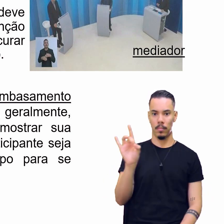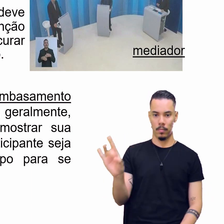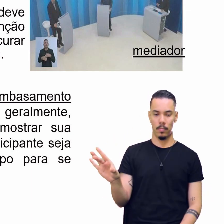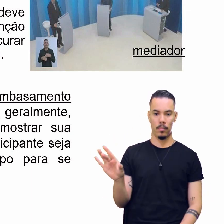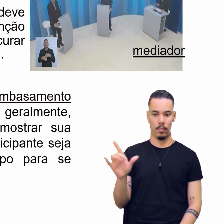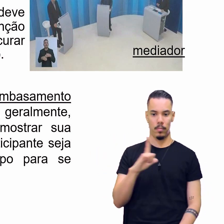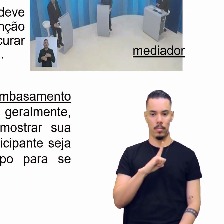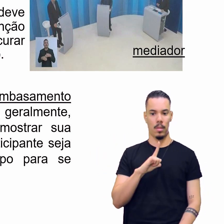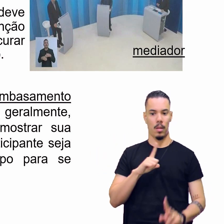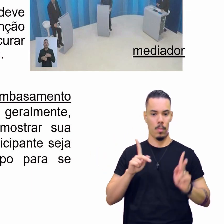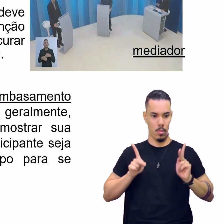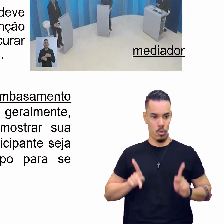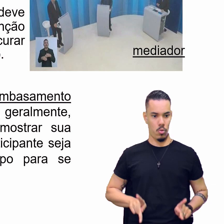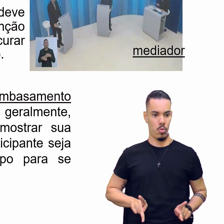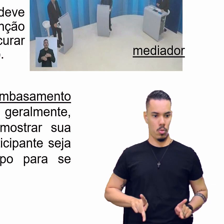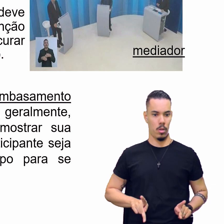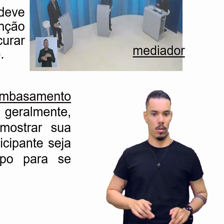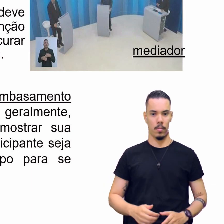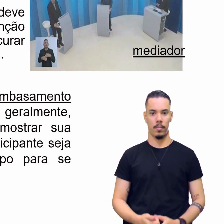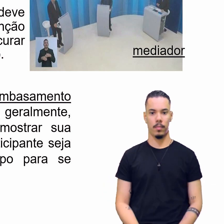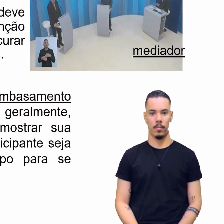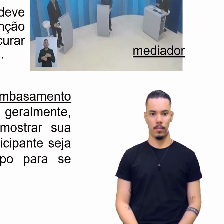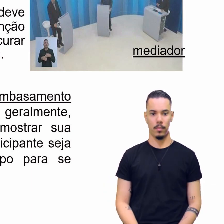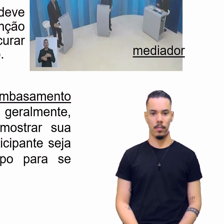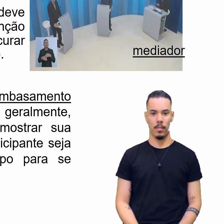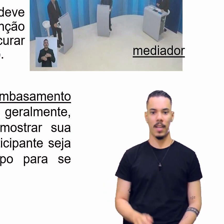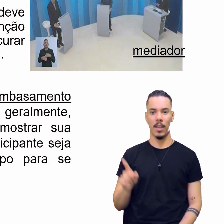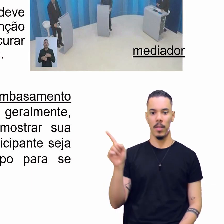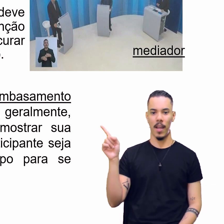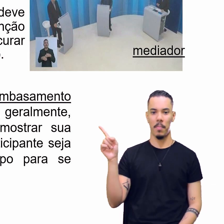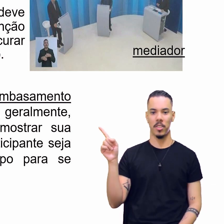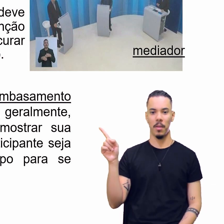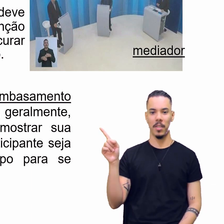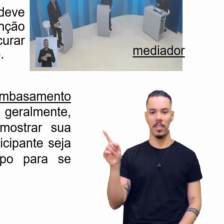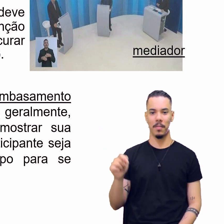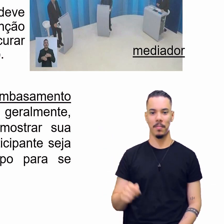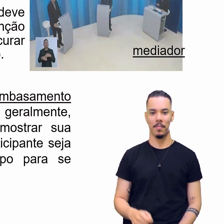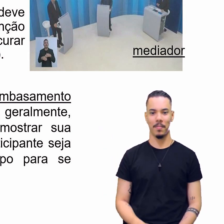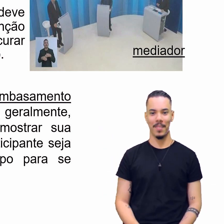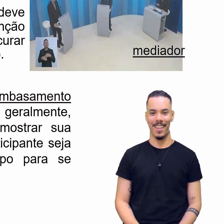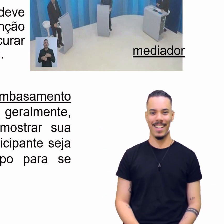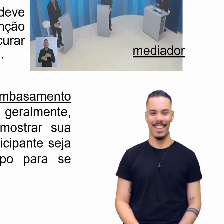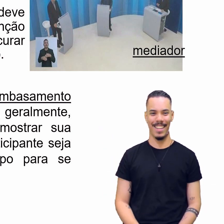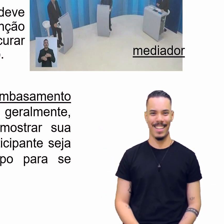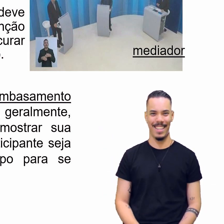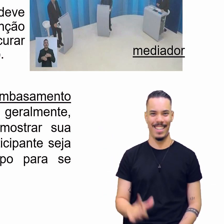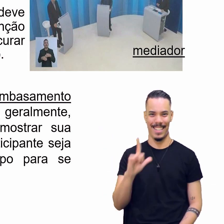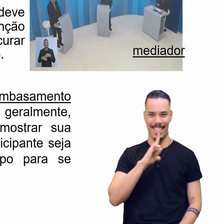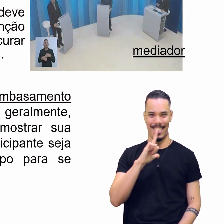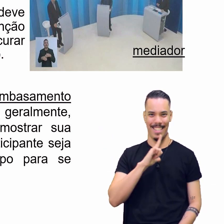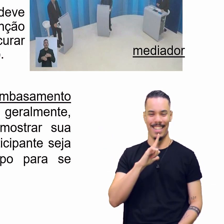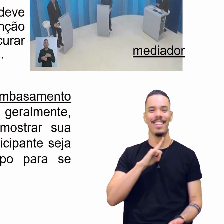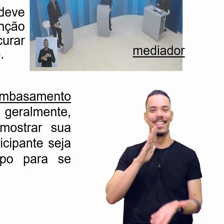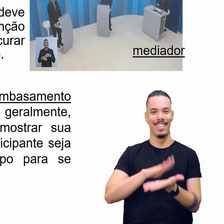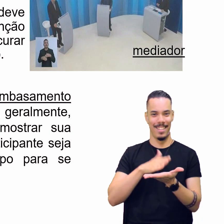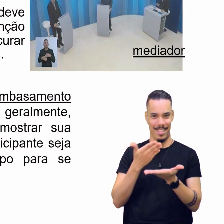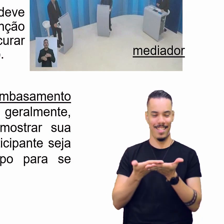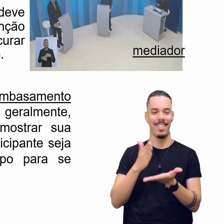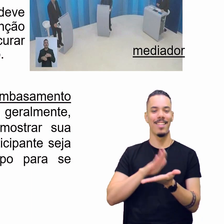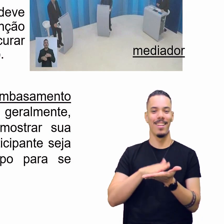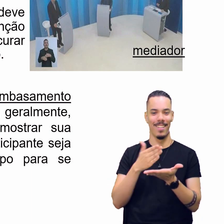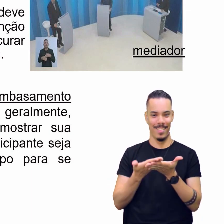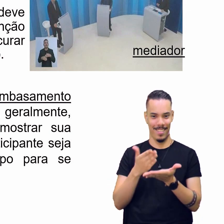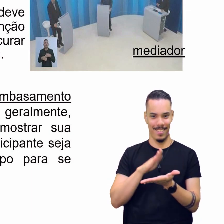interlocutor aqui, né? De cada participante do debate. Ainda tem um intérprete que é muito